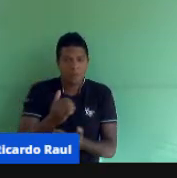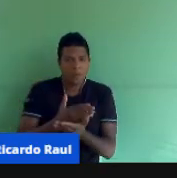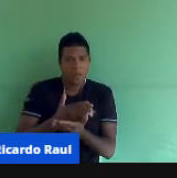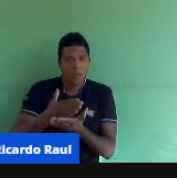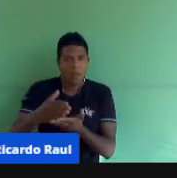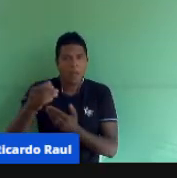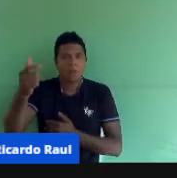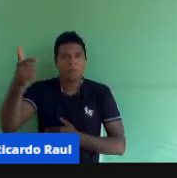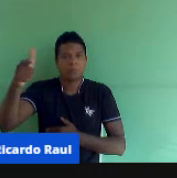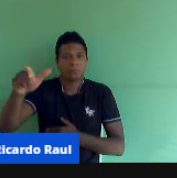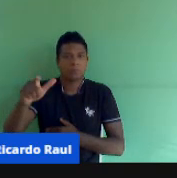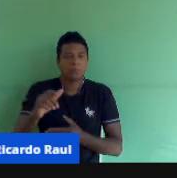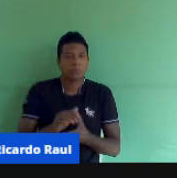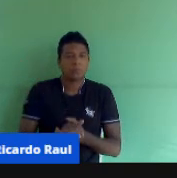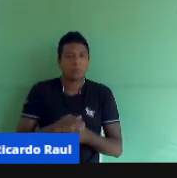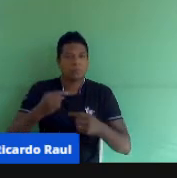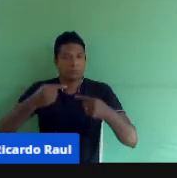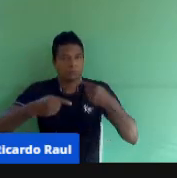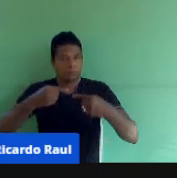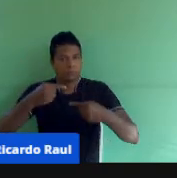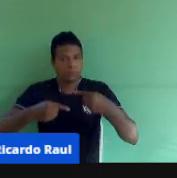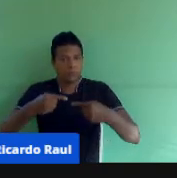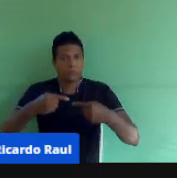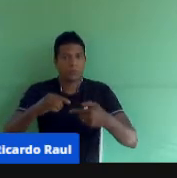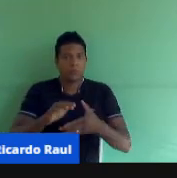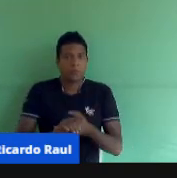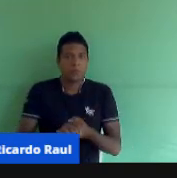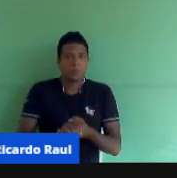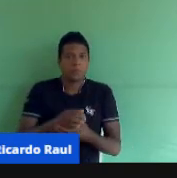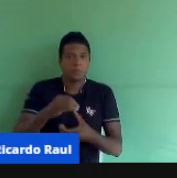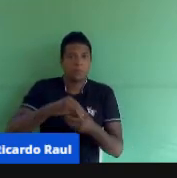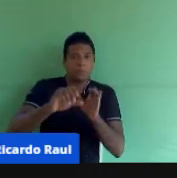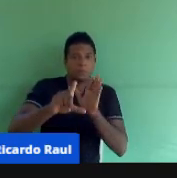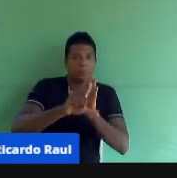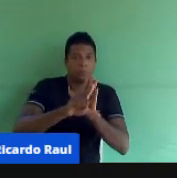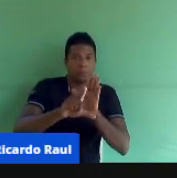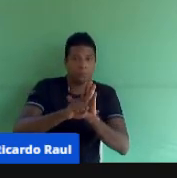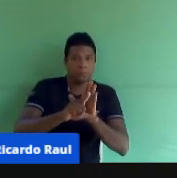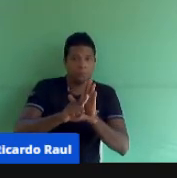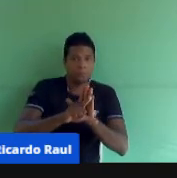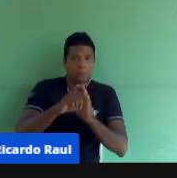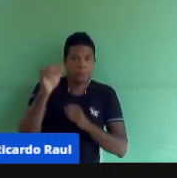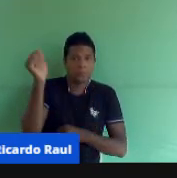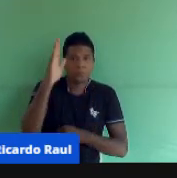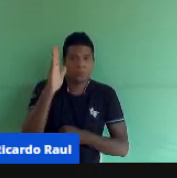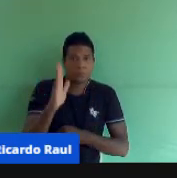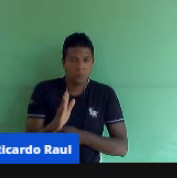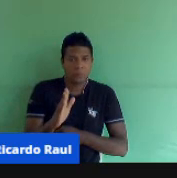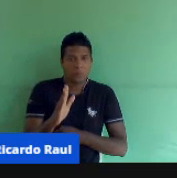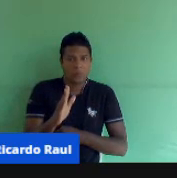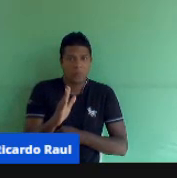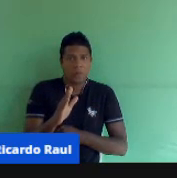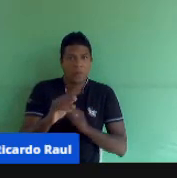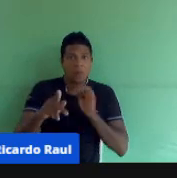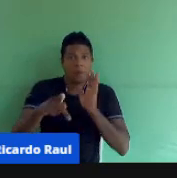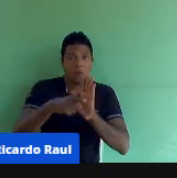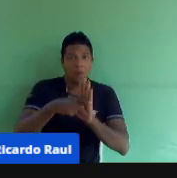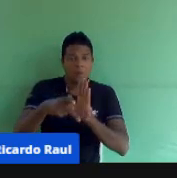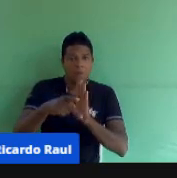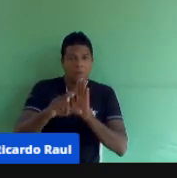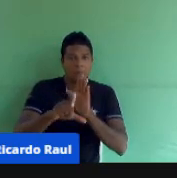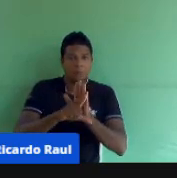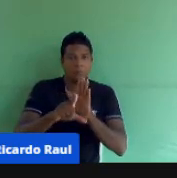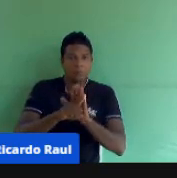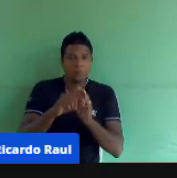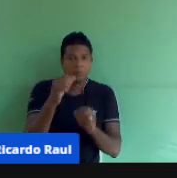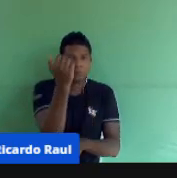outras dimensões para discussão, e lá na Constituição do Brasil tem um capítulo específico que é direcionado ao meio